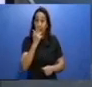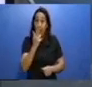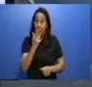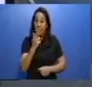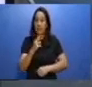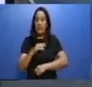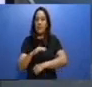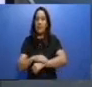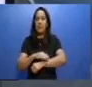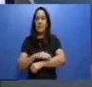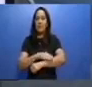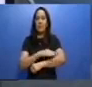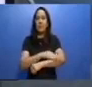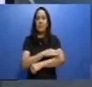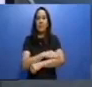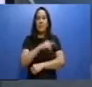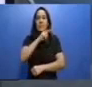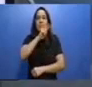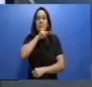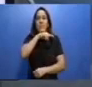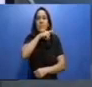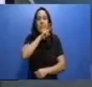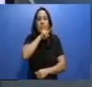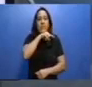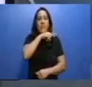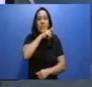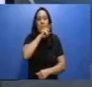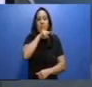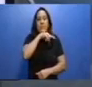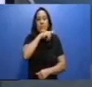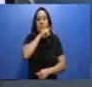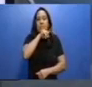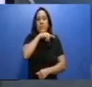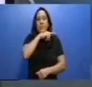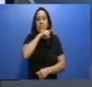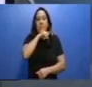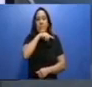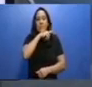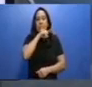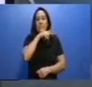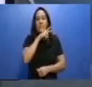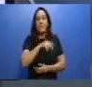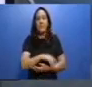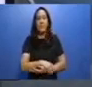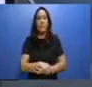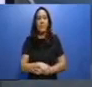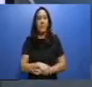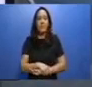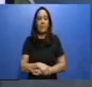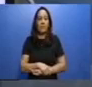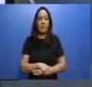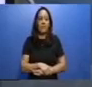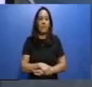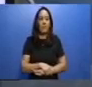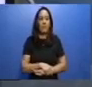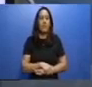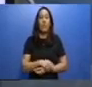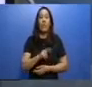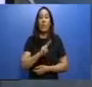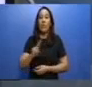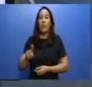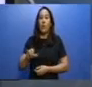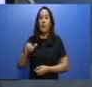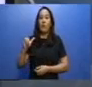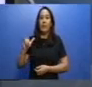você olhar assim de pertinho, você vai até que ver alguma semelhança assim. Por isso que tem esse nome,